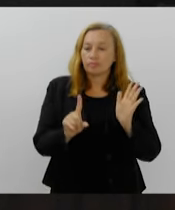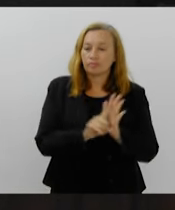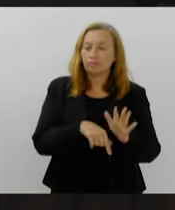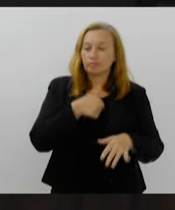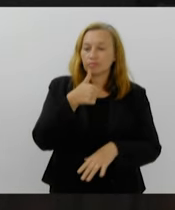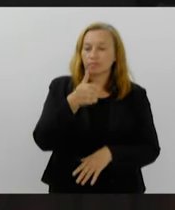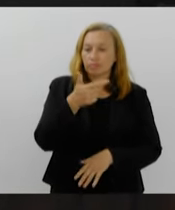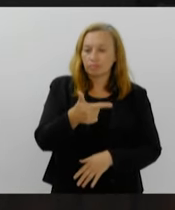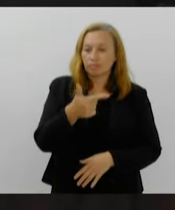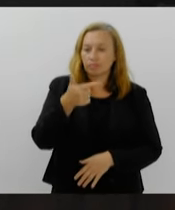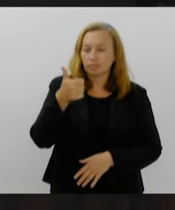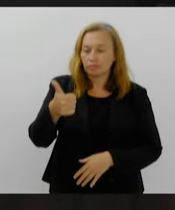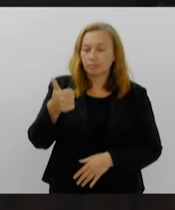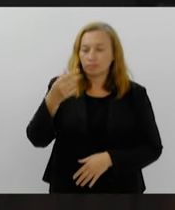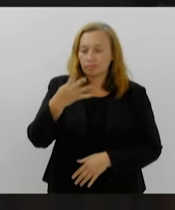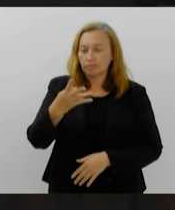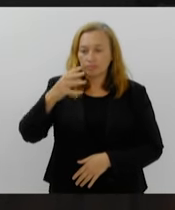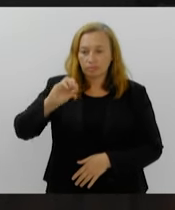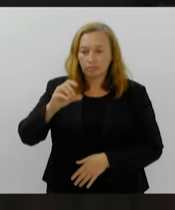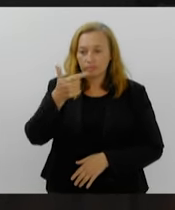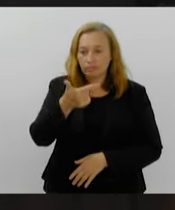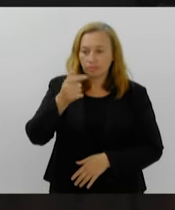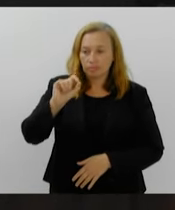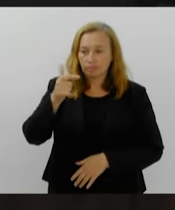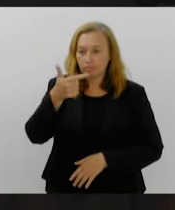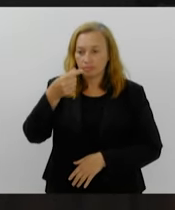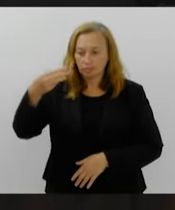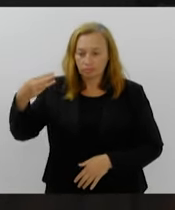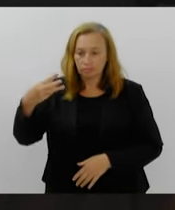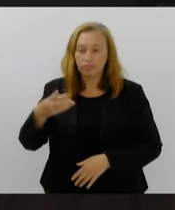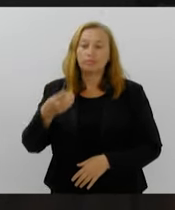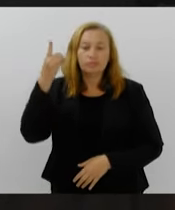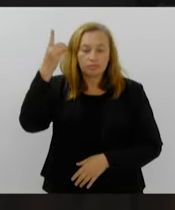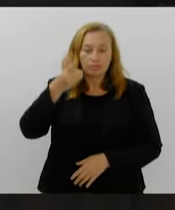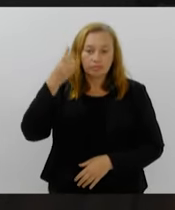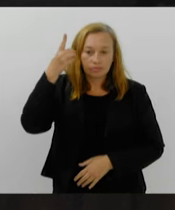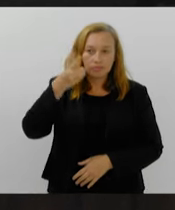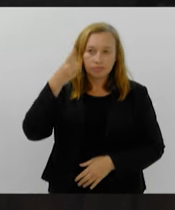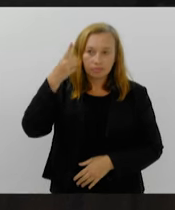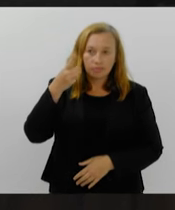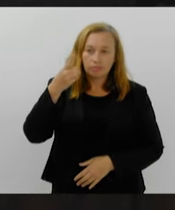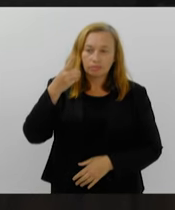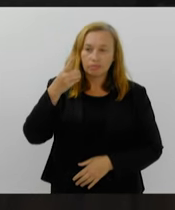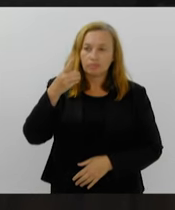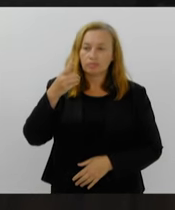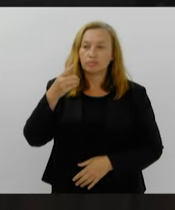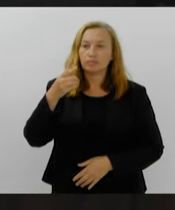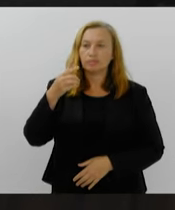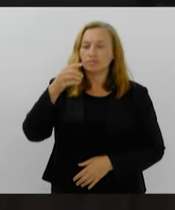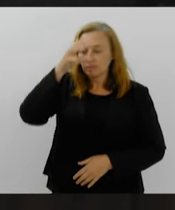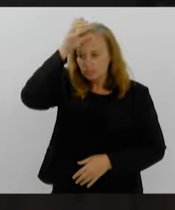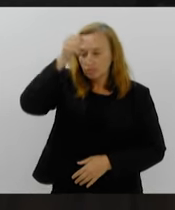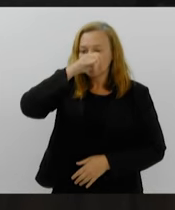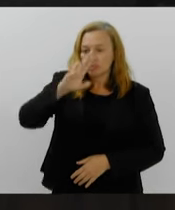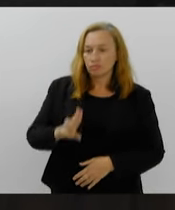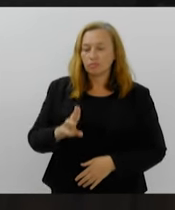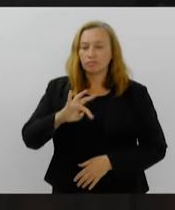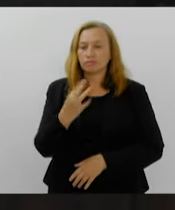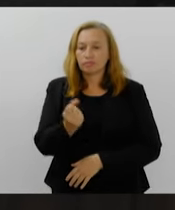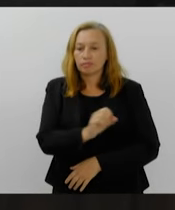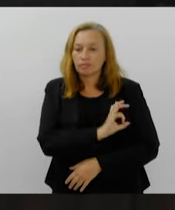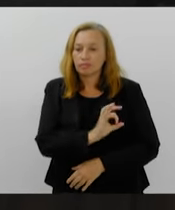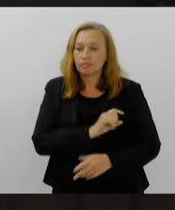número 2140 de 2023 de autoria das deputadas cheju e Marta Rocha que altera a lei